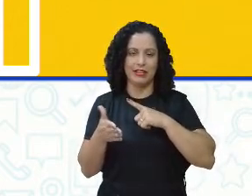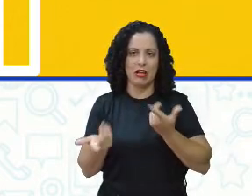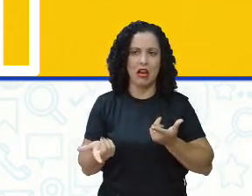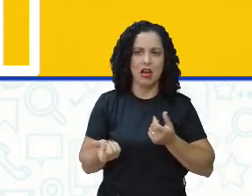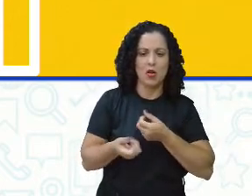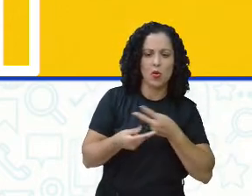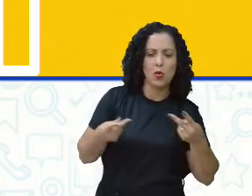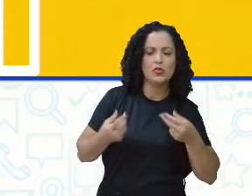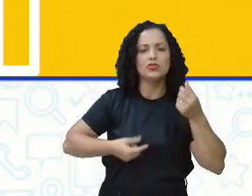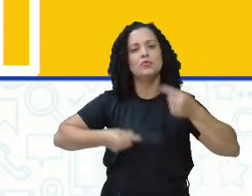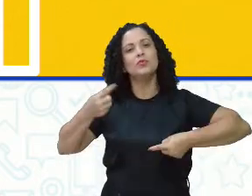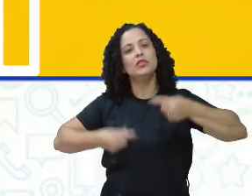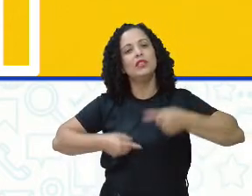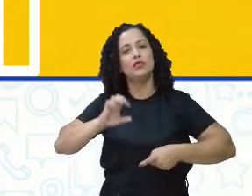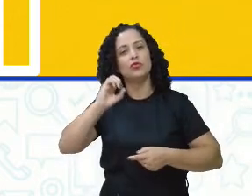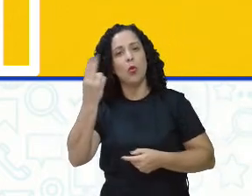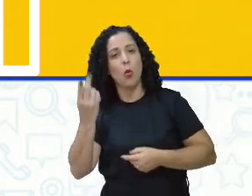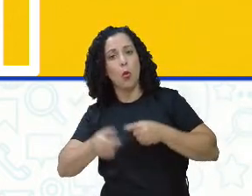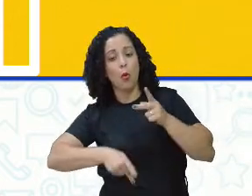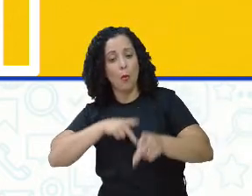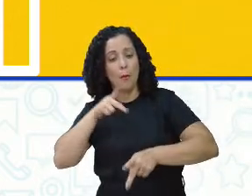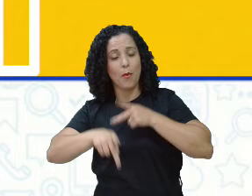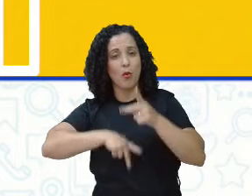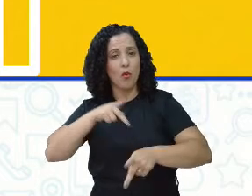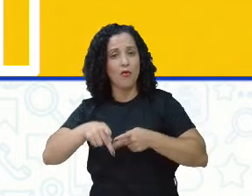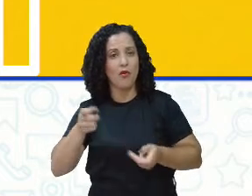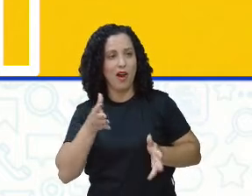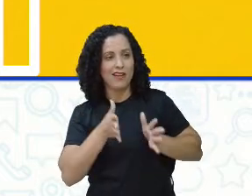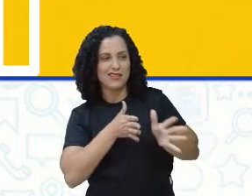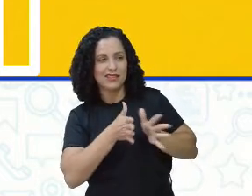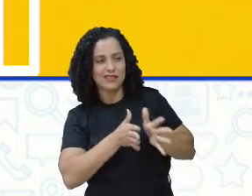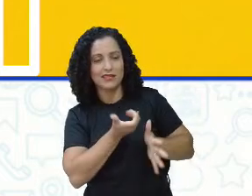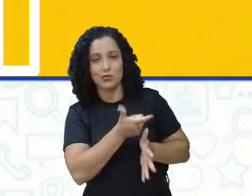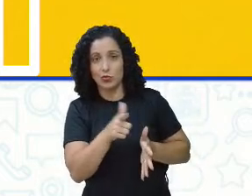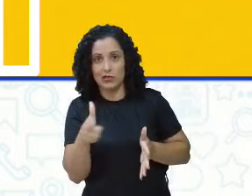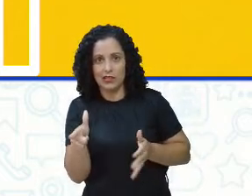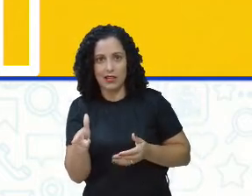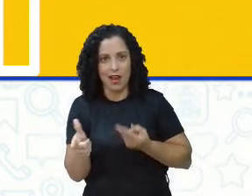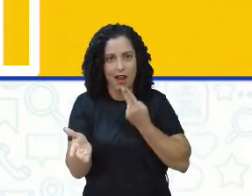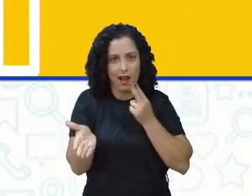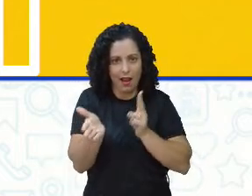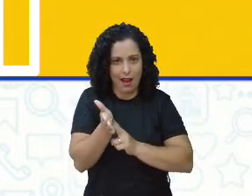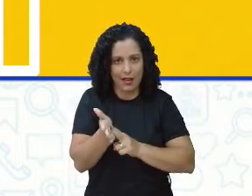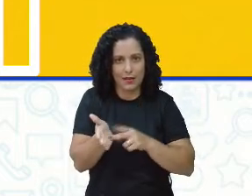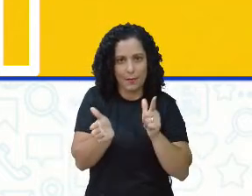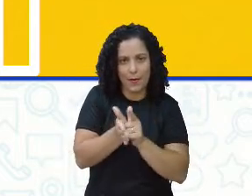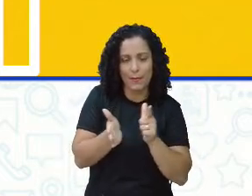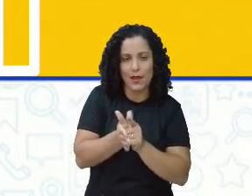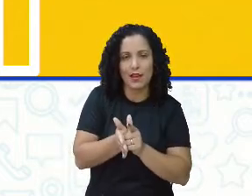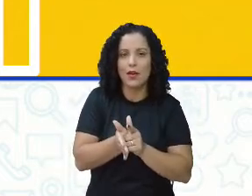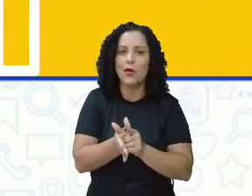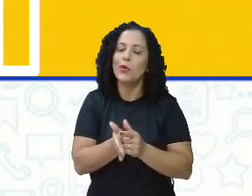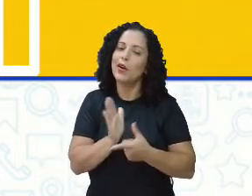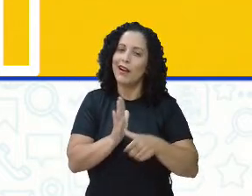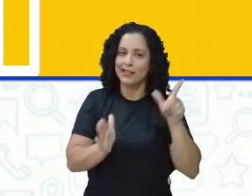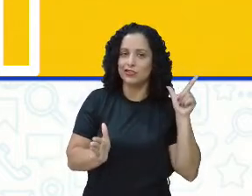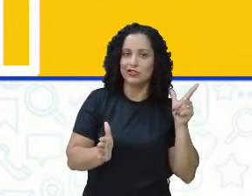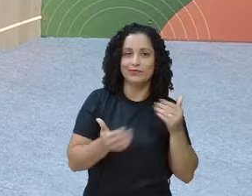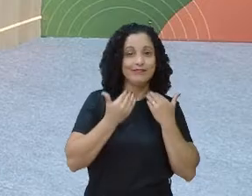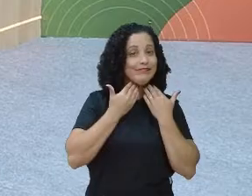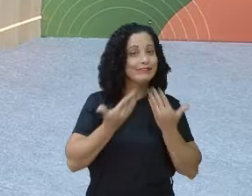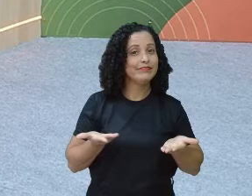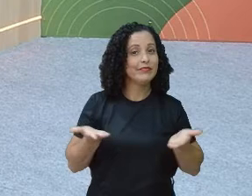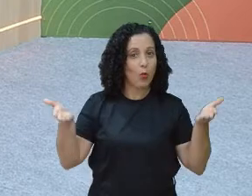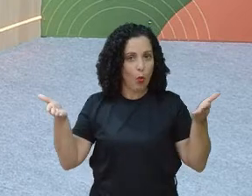político, ou seja porque a população não tinha acesso ao papiro, não conseguia enviar cartas, porque o sistema não englobava todo